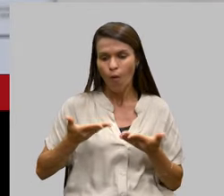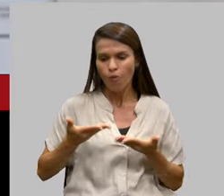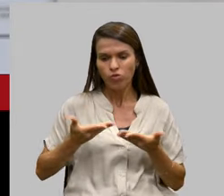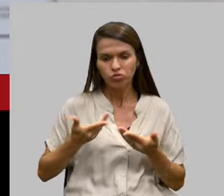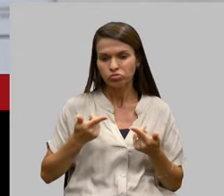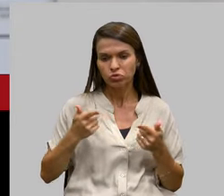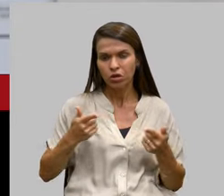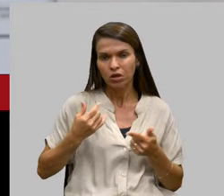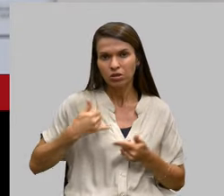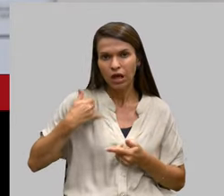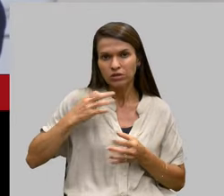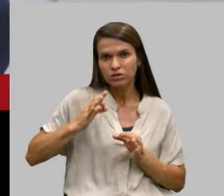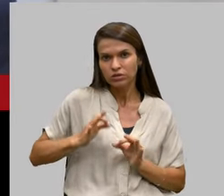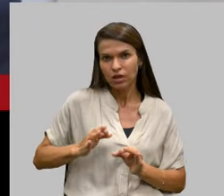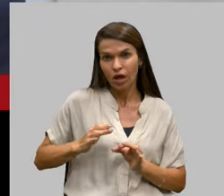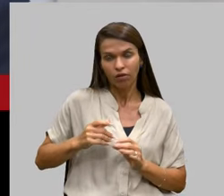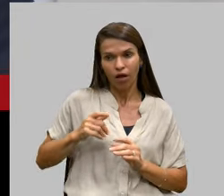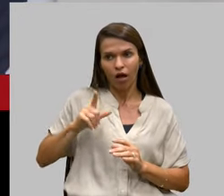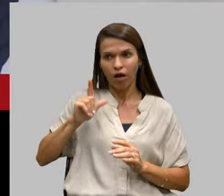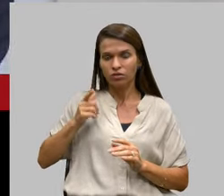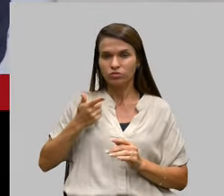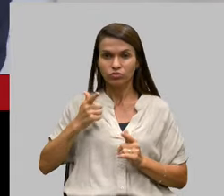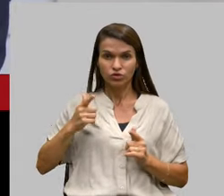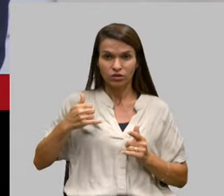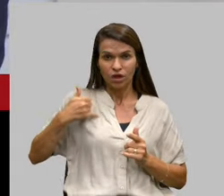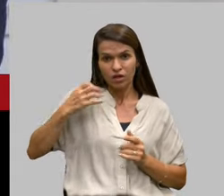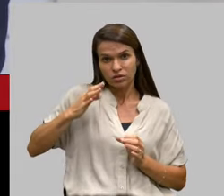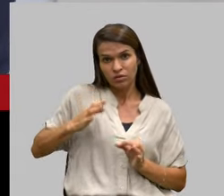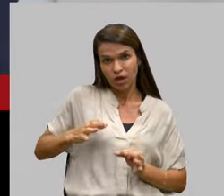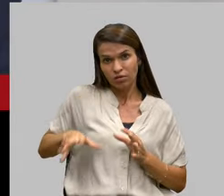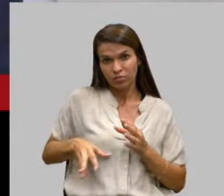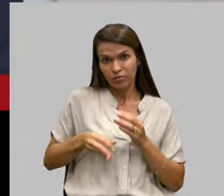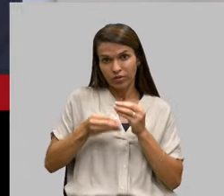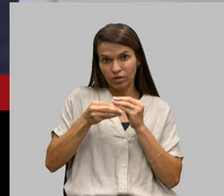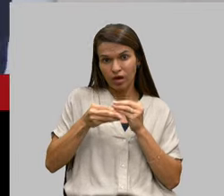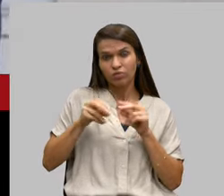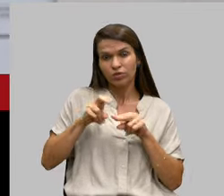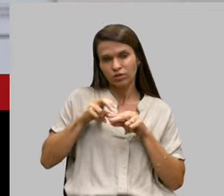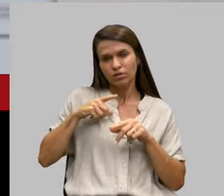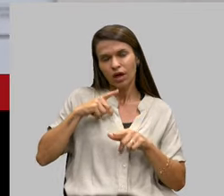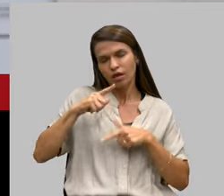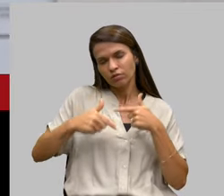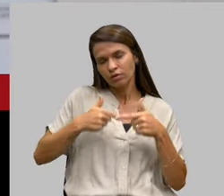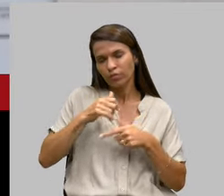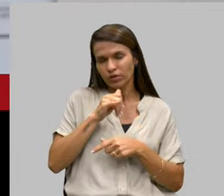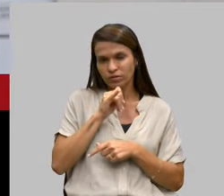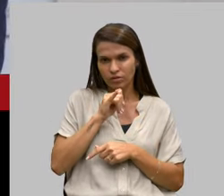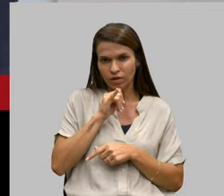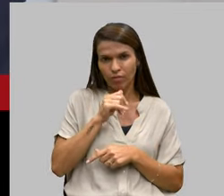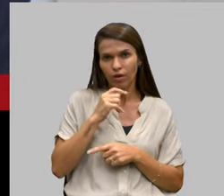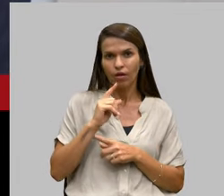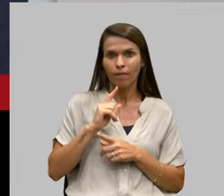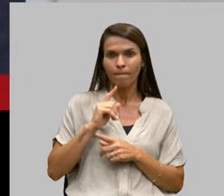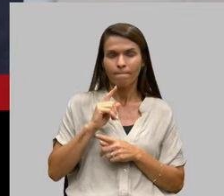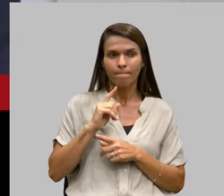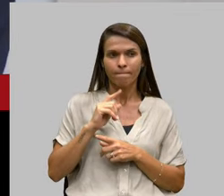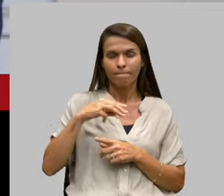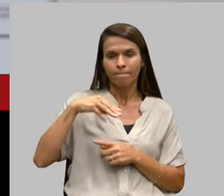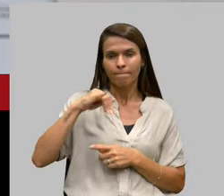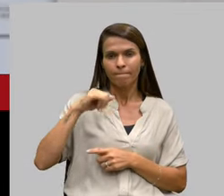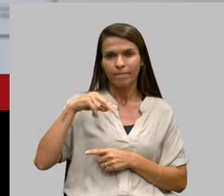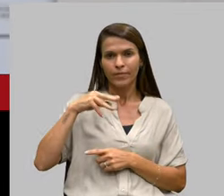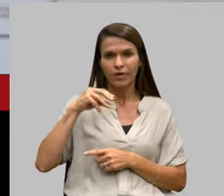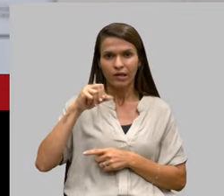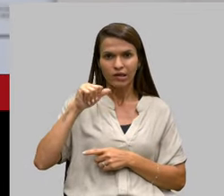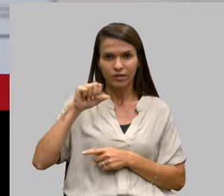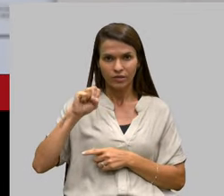mínima Aliás não tínhamos idade mínima implementada porque tem atividades por exemplo mina subterrânea o